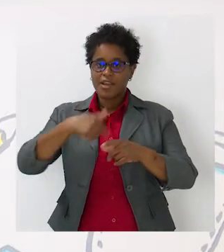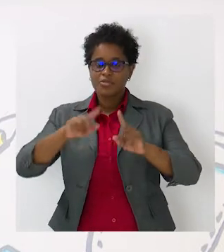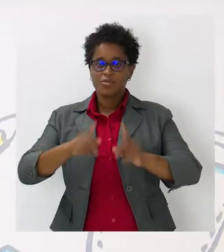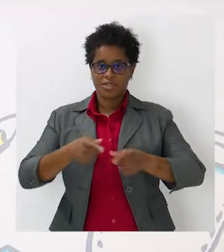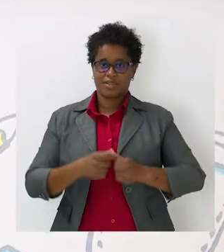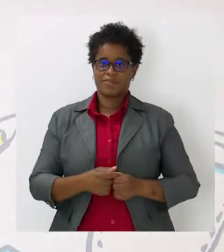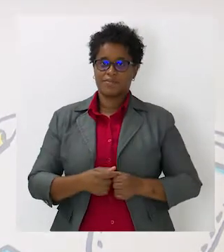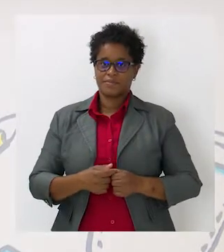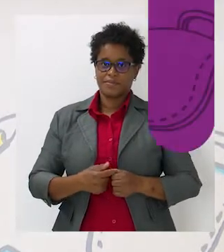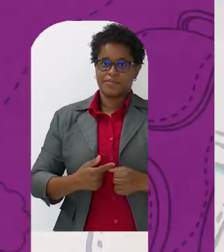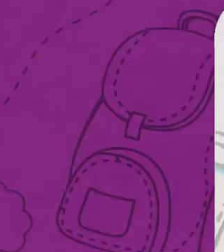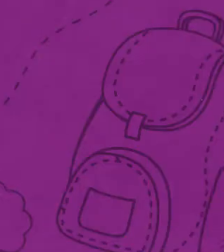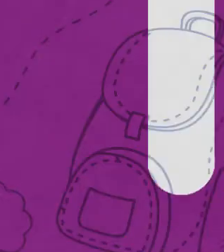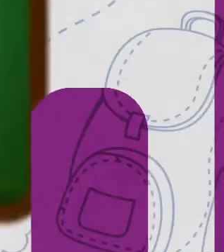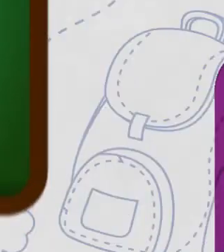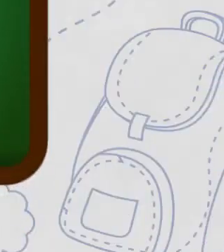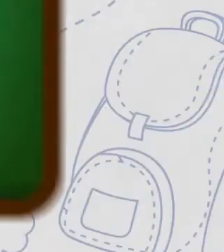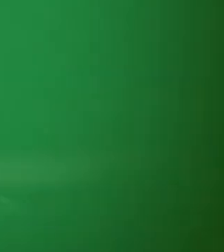começar.